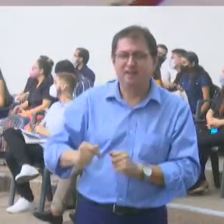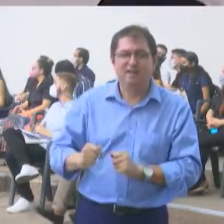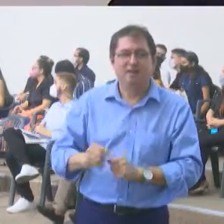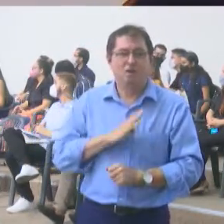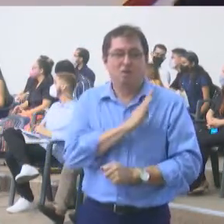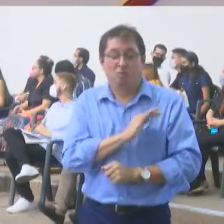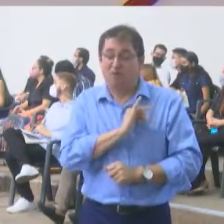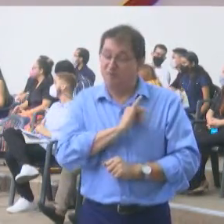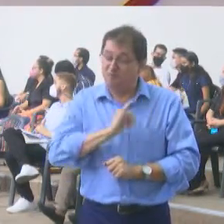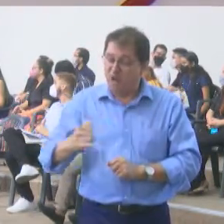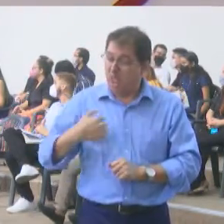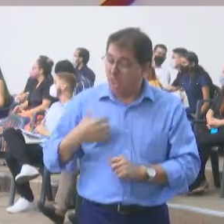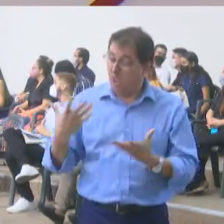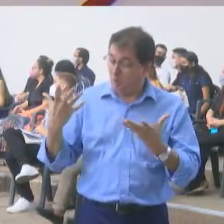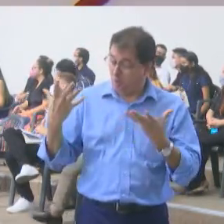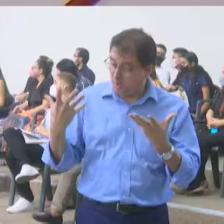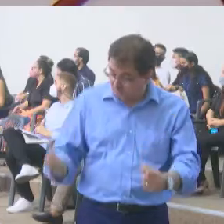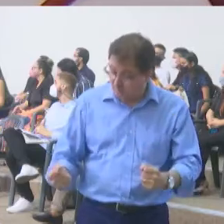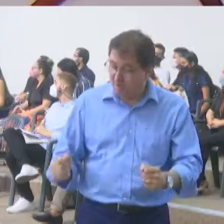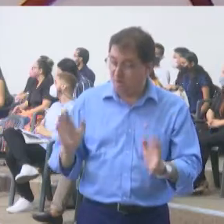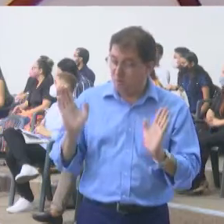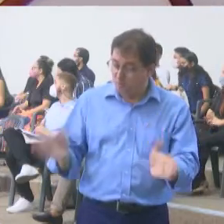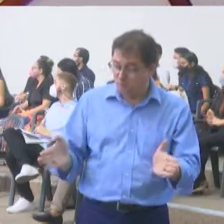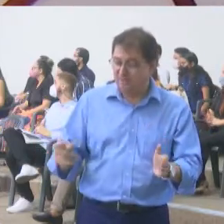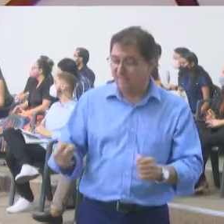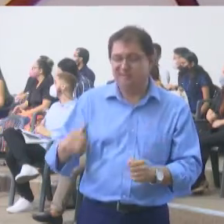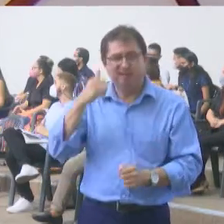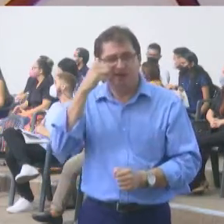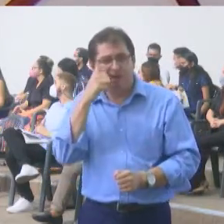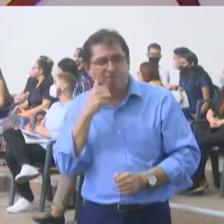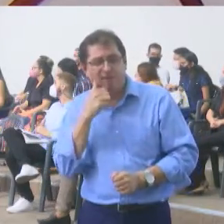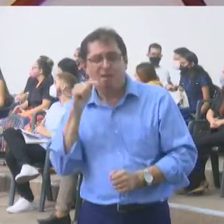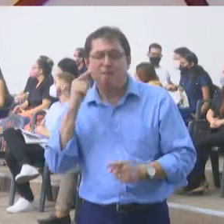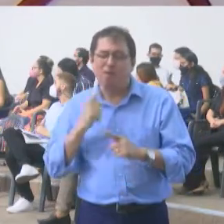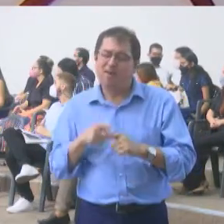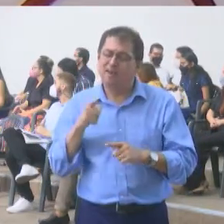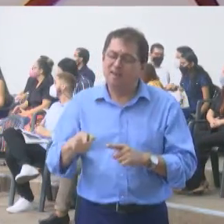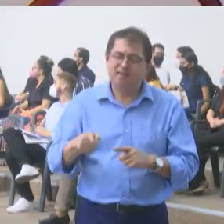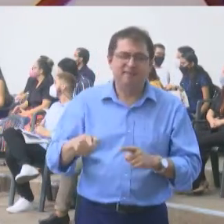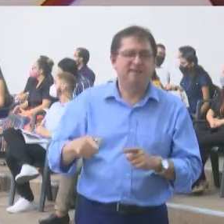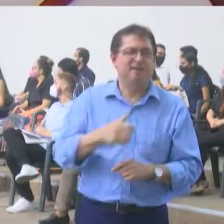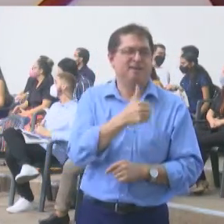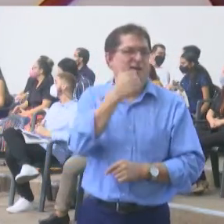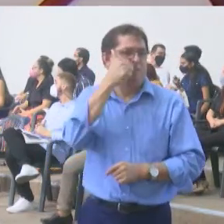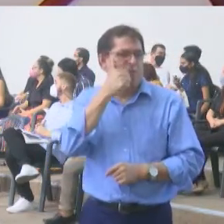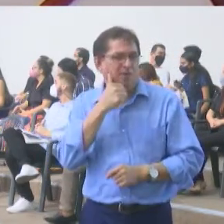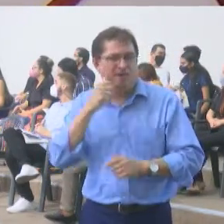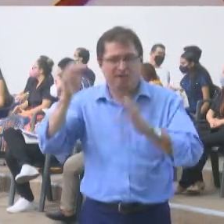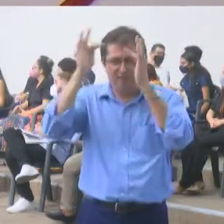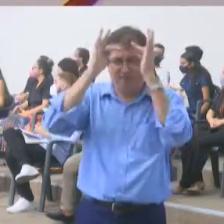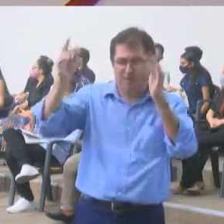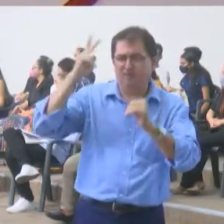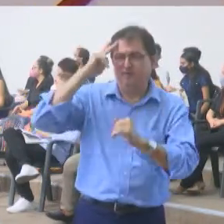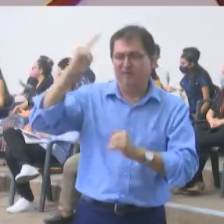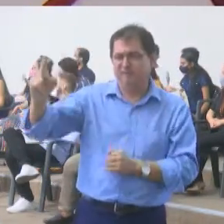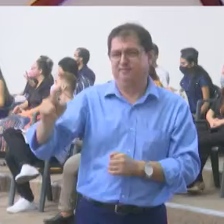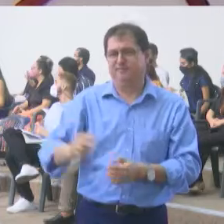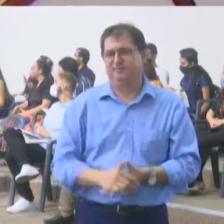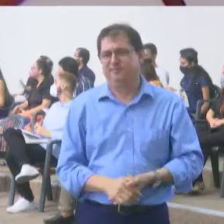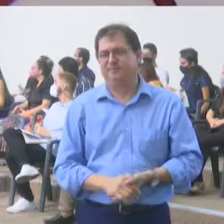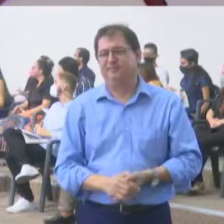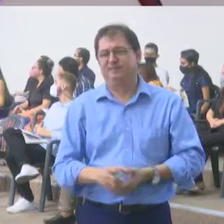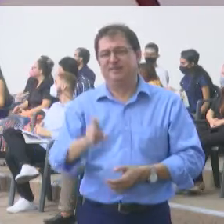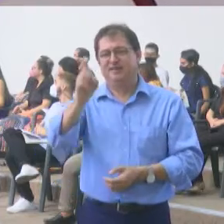mulher chamada Ruth, porque ela foi fiel aos propósitos do Senhor, e hoje nós estamos aqui cumprindo essa missão. Que exemplo de